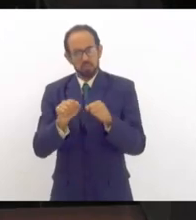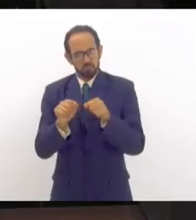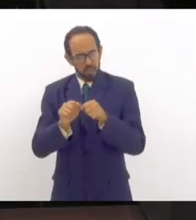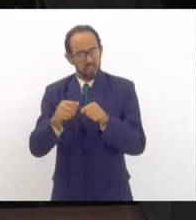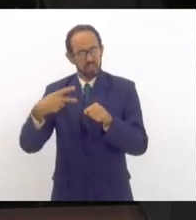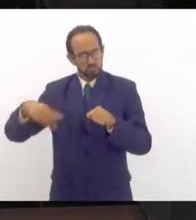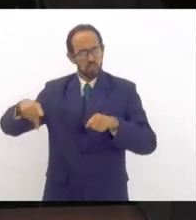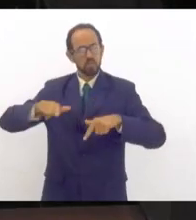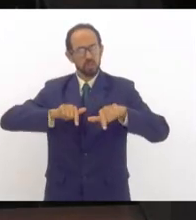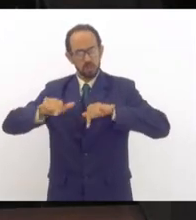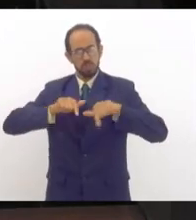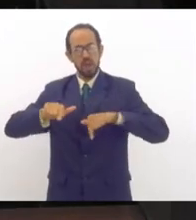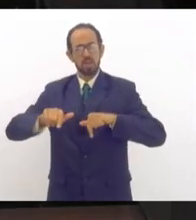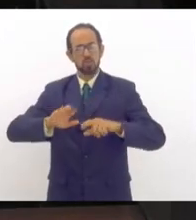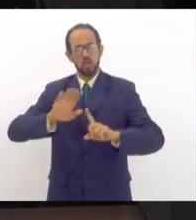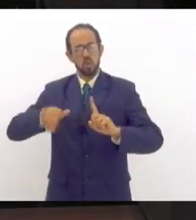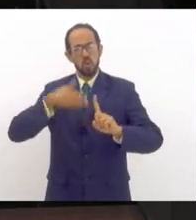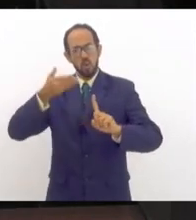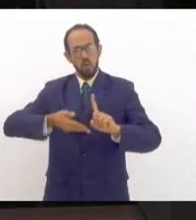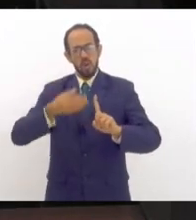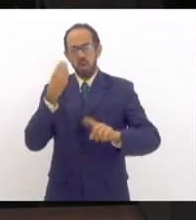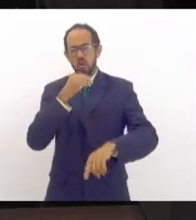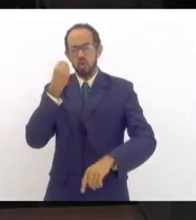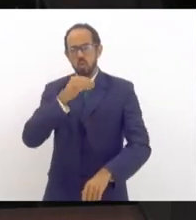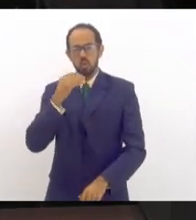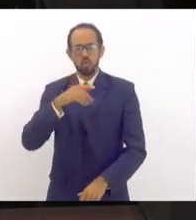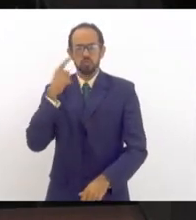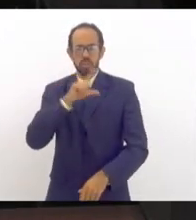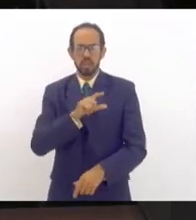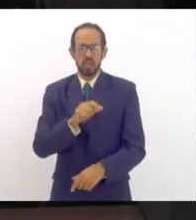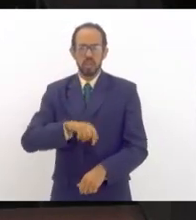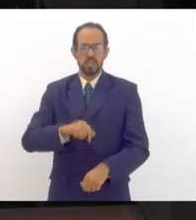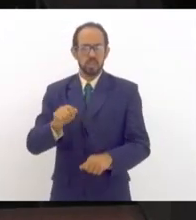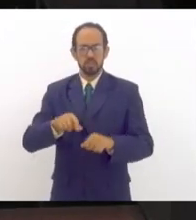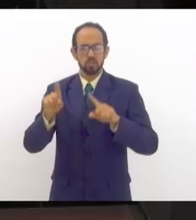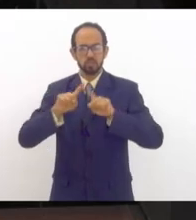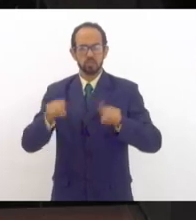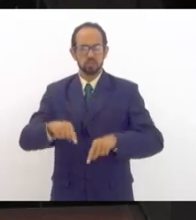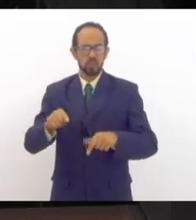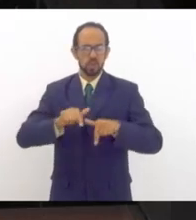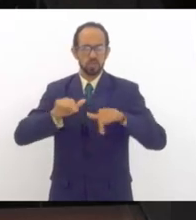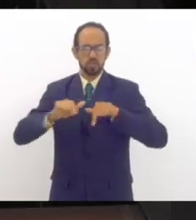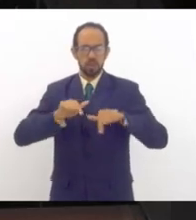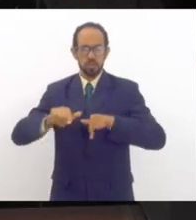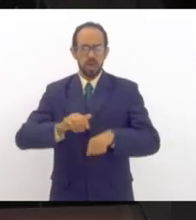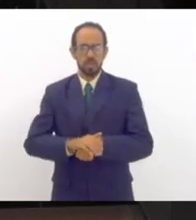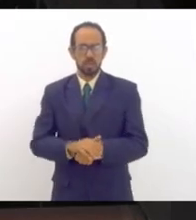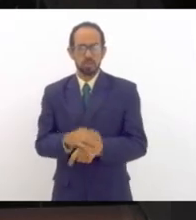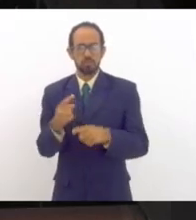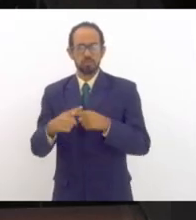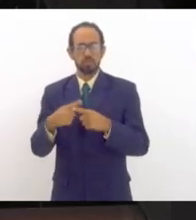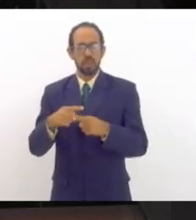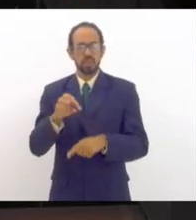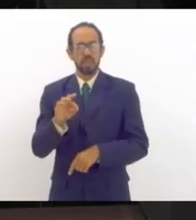vocês honrem o lucro que ganha em cima do Povo trabalhador Porque até tarifa social é difícil de arranjar